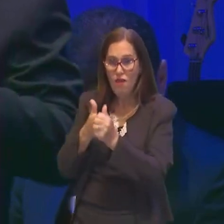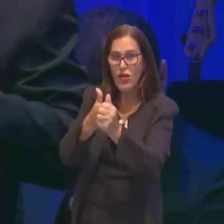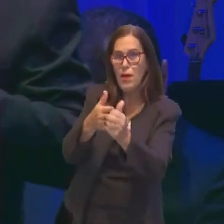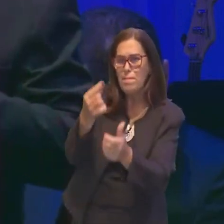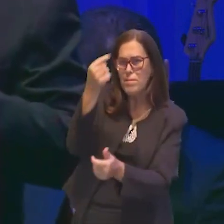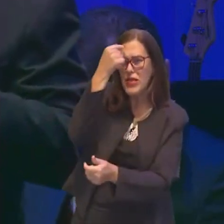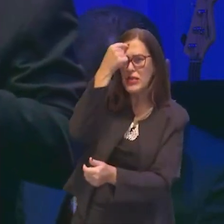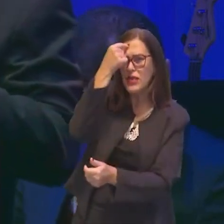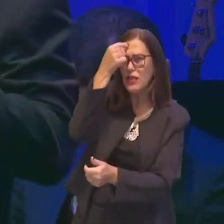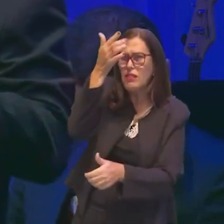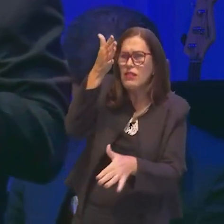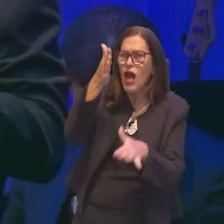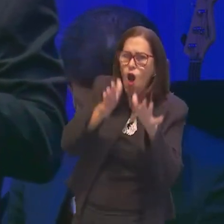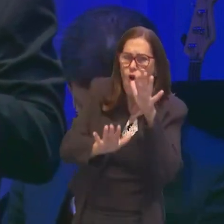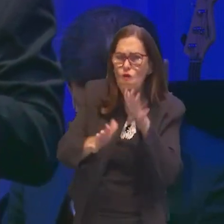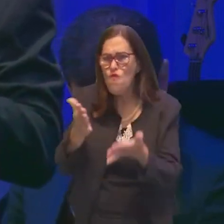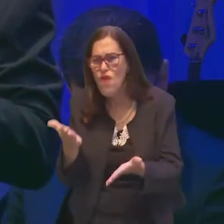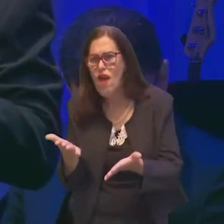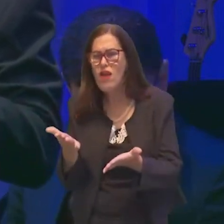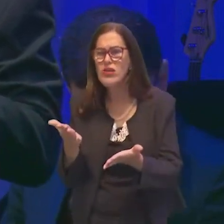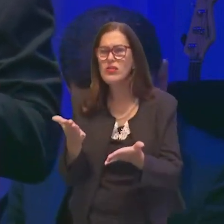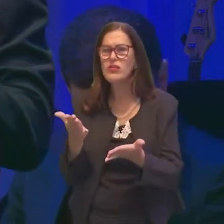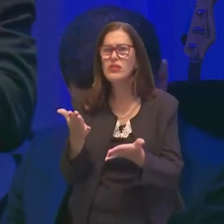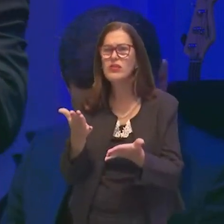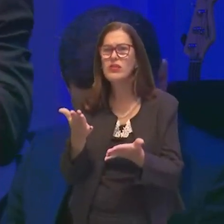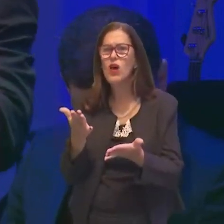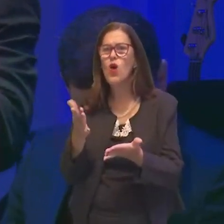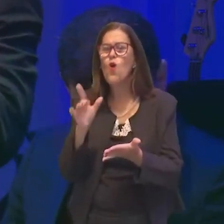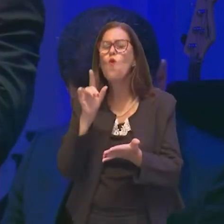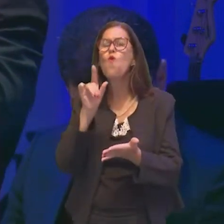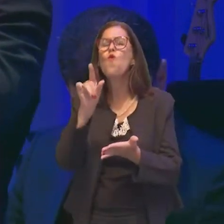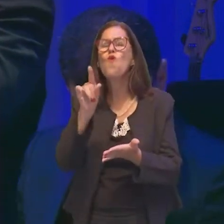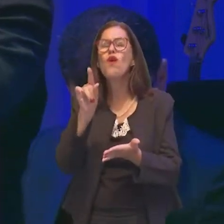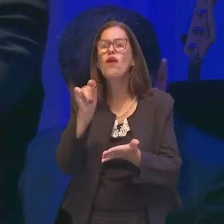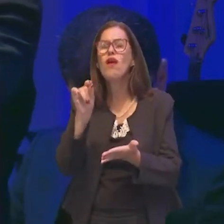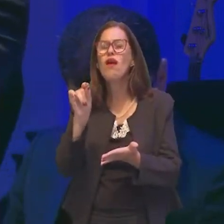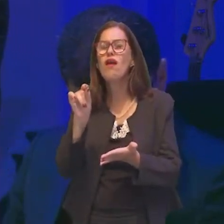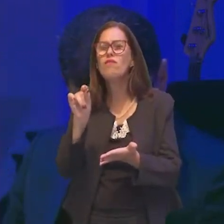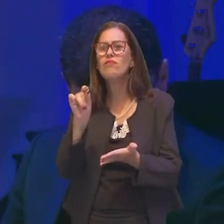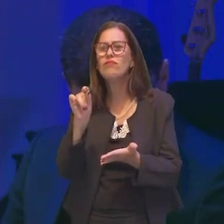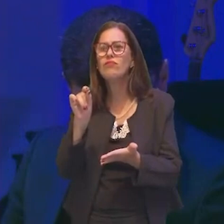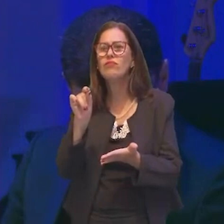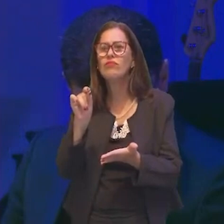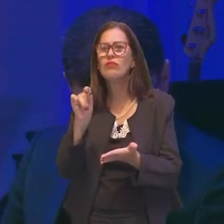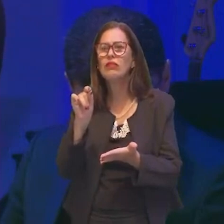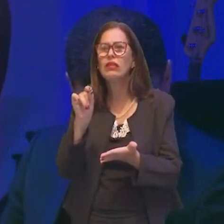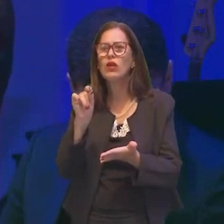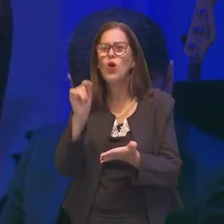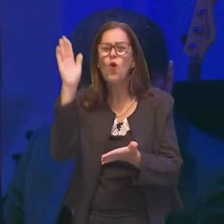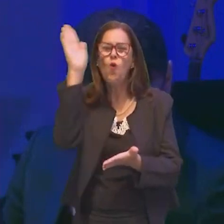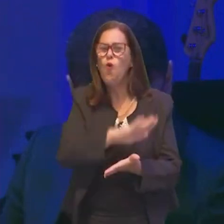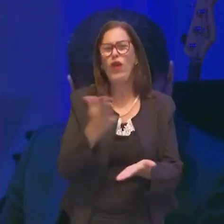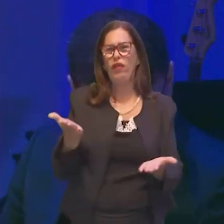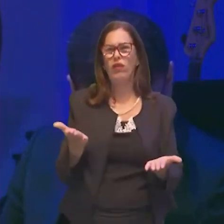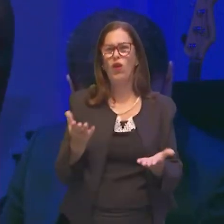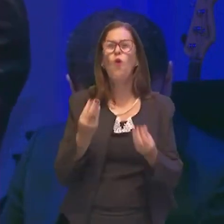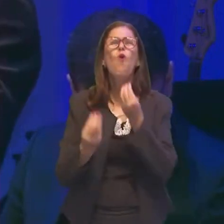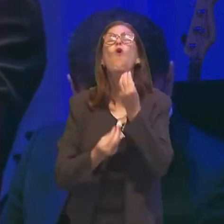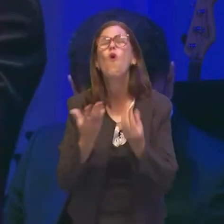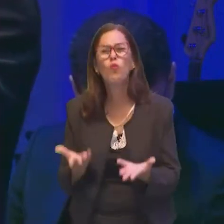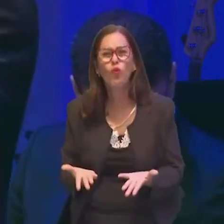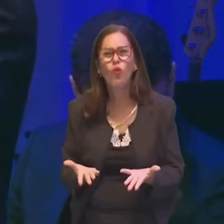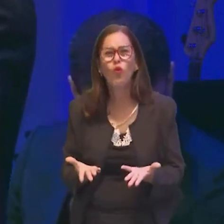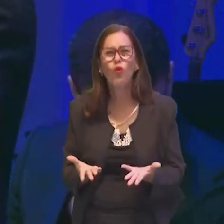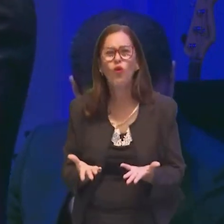pensar talvez naquilo que mais seria, vamos dizer assim, abominável. Como assim?